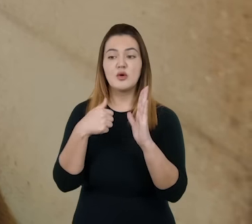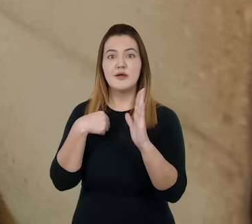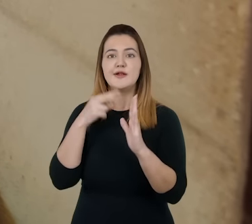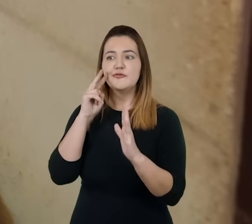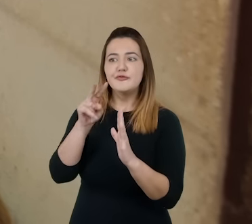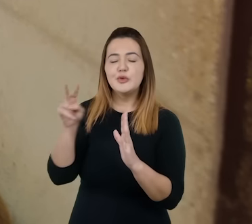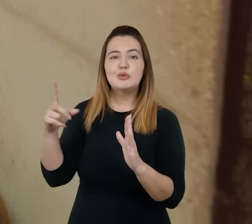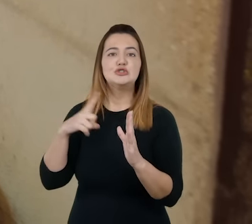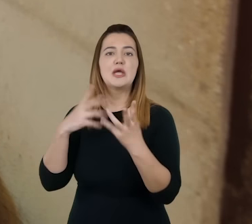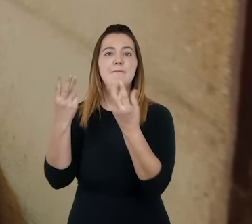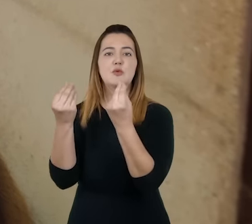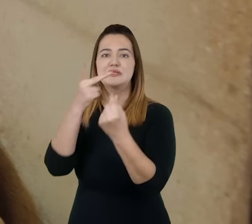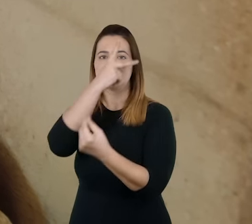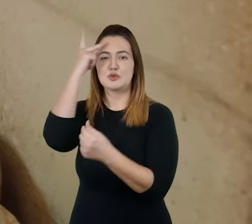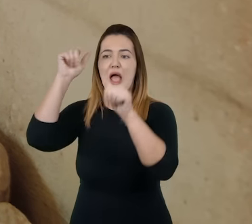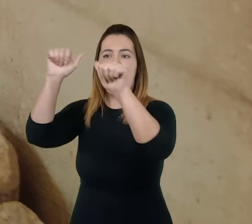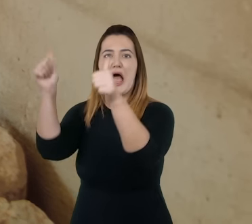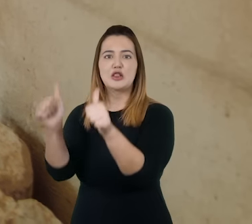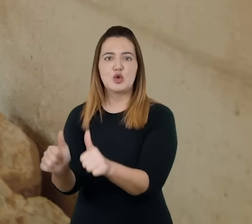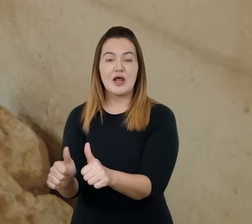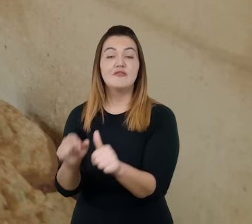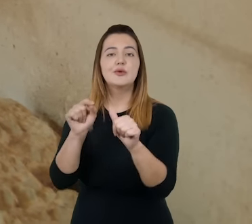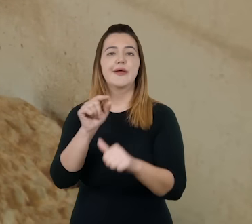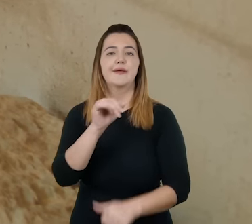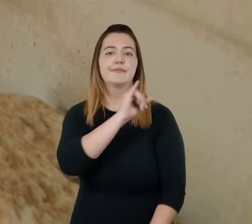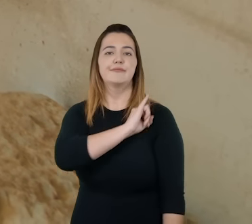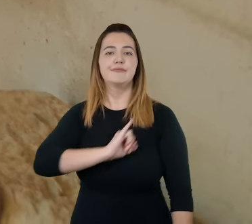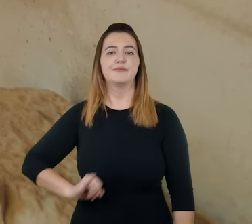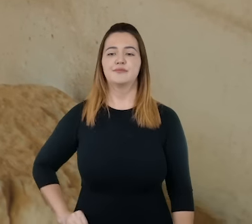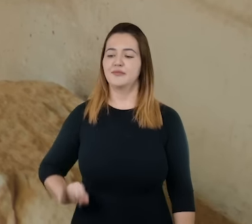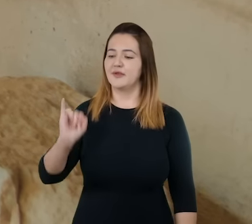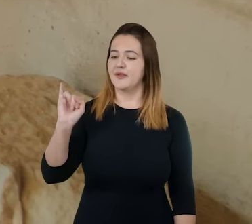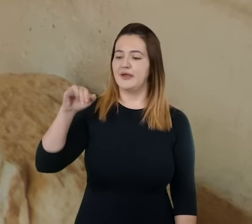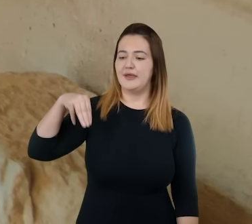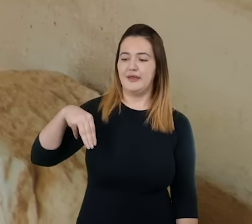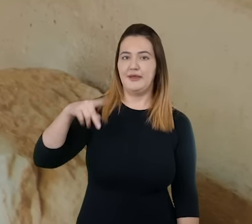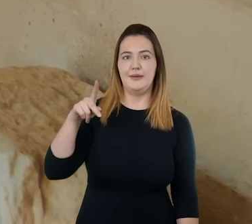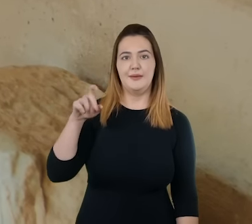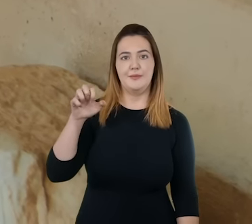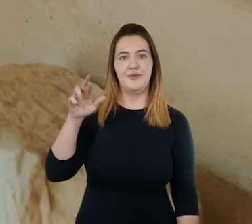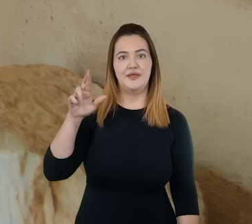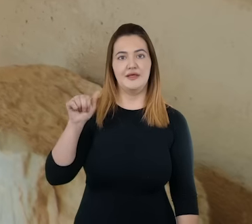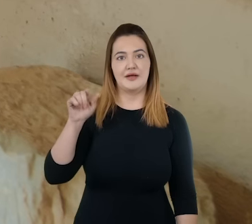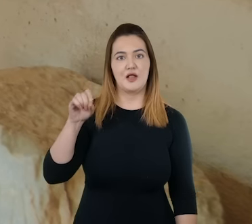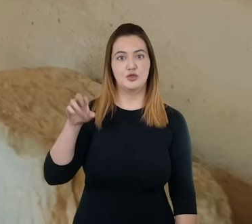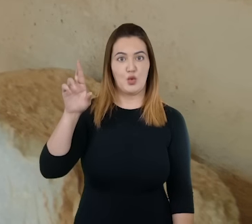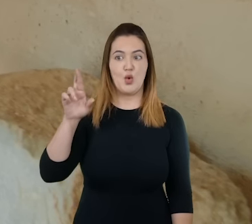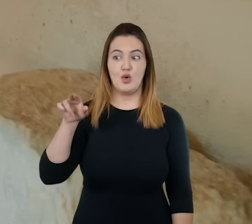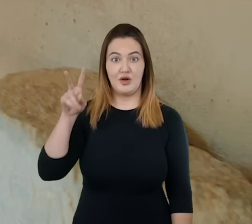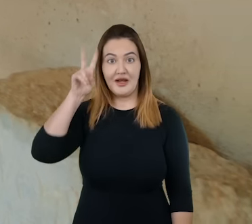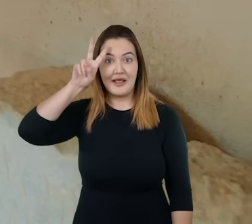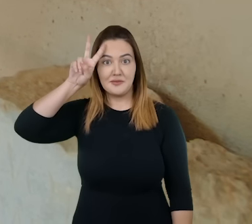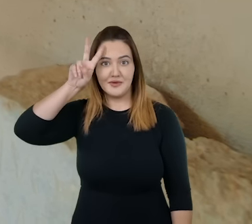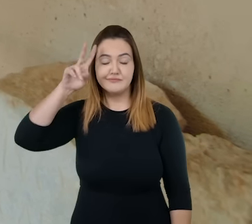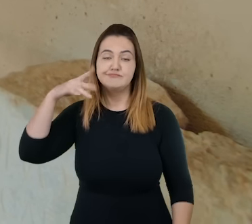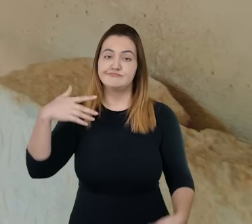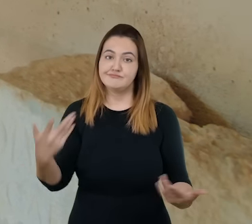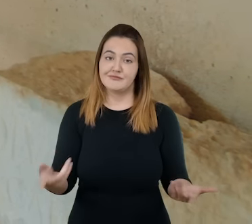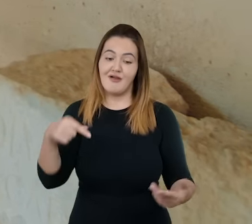da adoração ao imperador, na época de Paulo, ele também tinha que lidar com esta forma de idolatria,